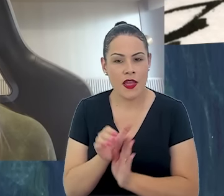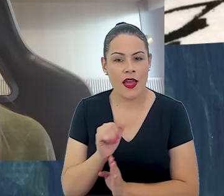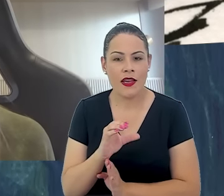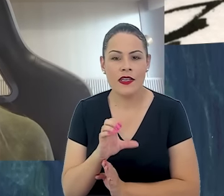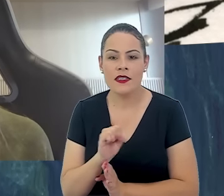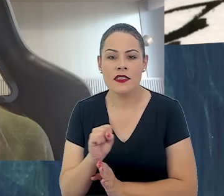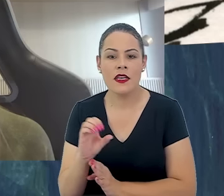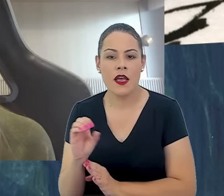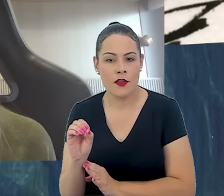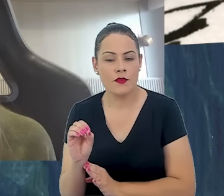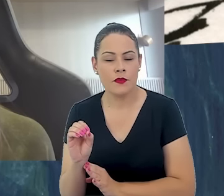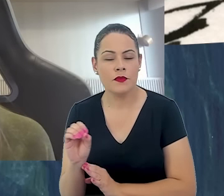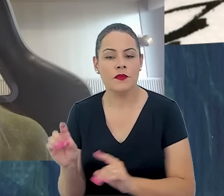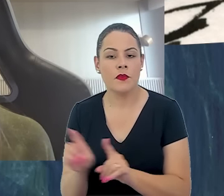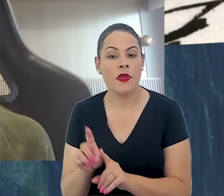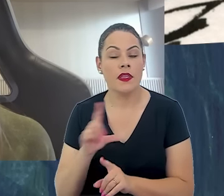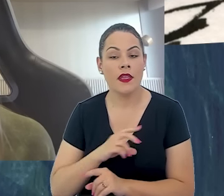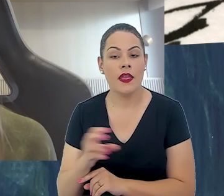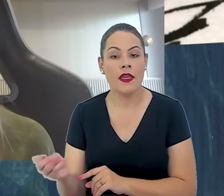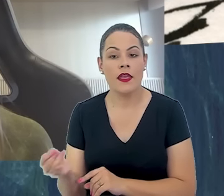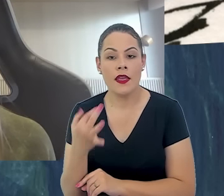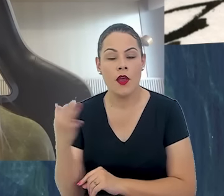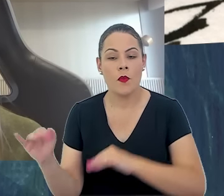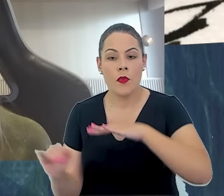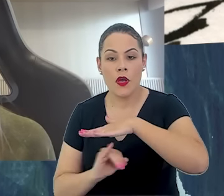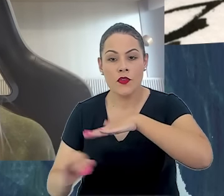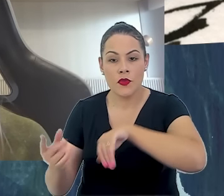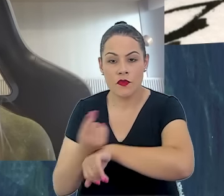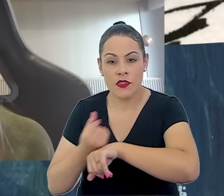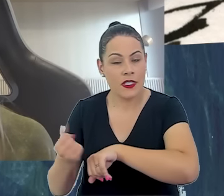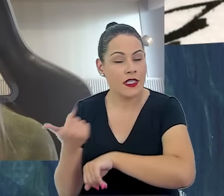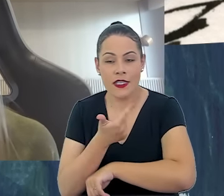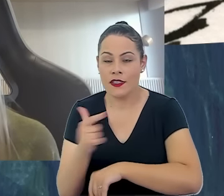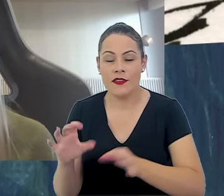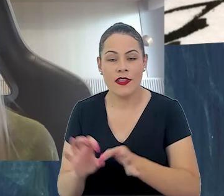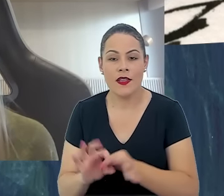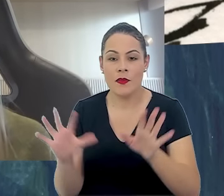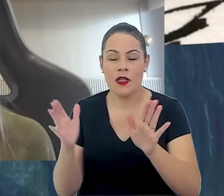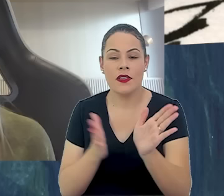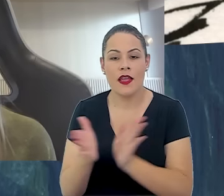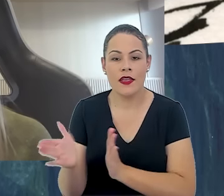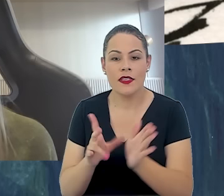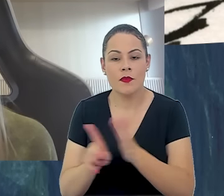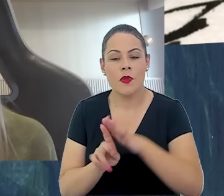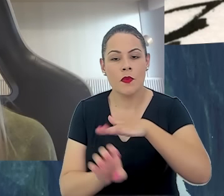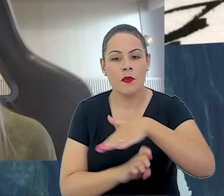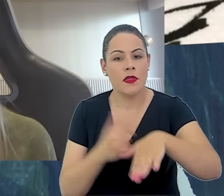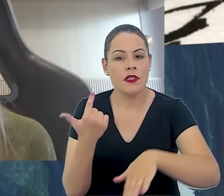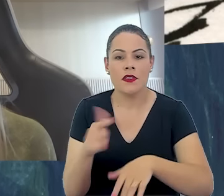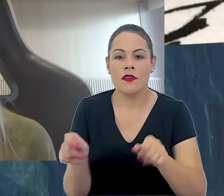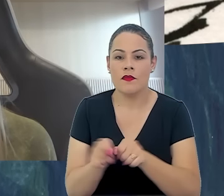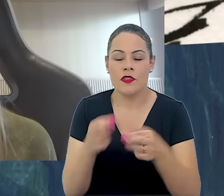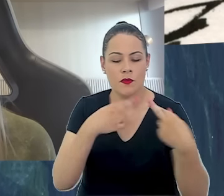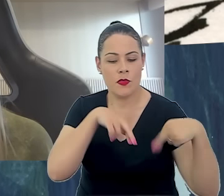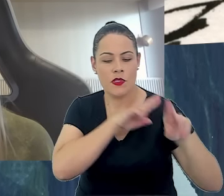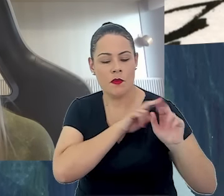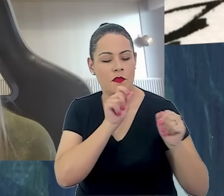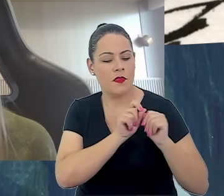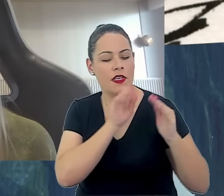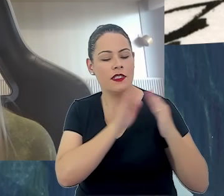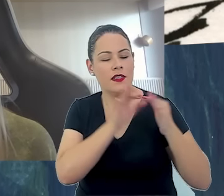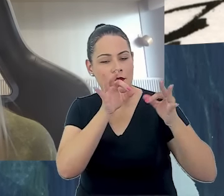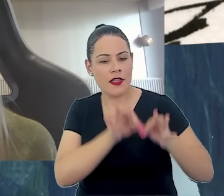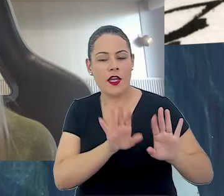Simplesmente existem instituições financeiras que já não permitem o acesso a empresas que não fazem seu dever de